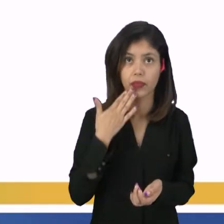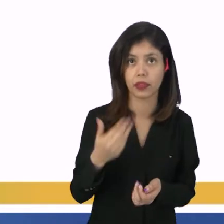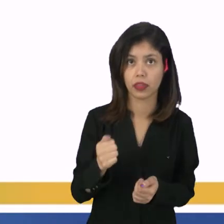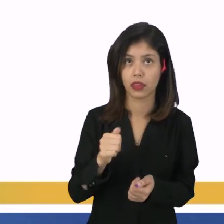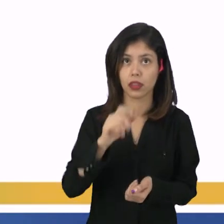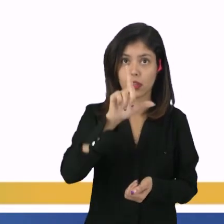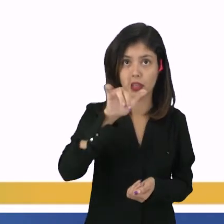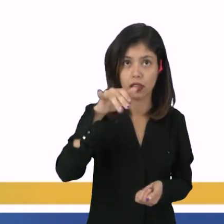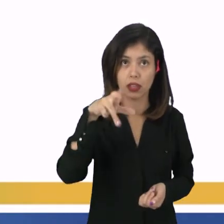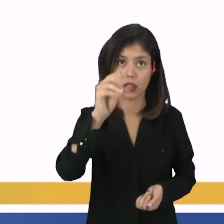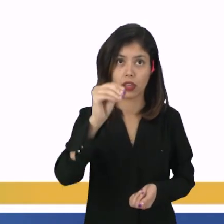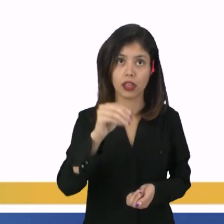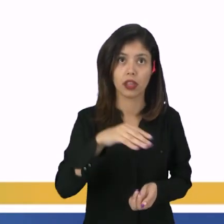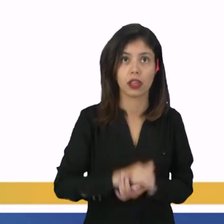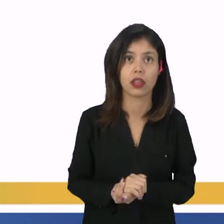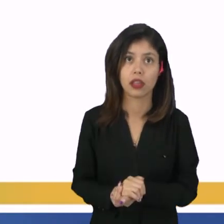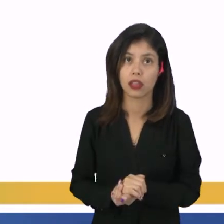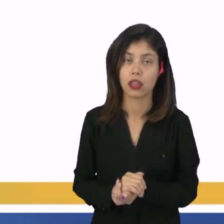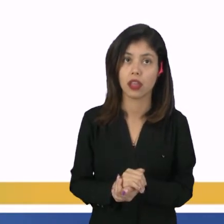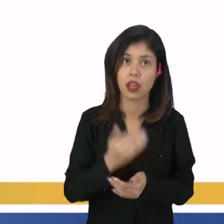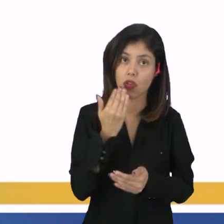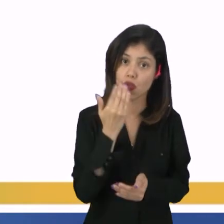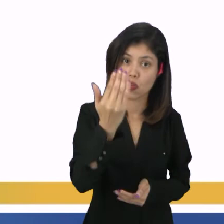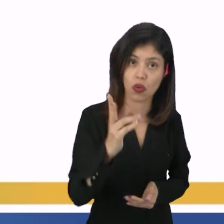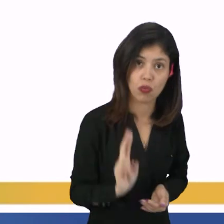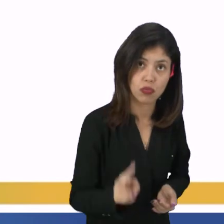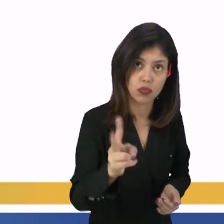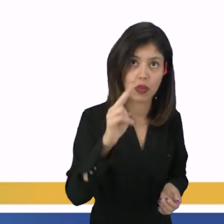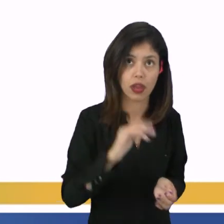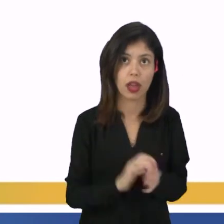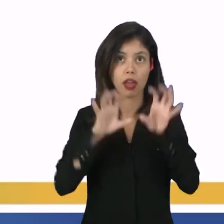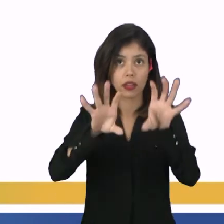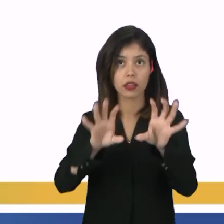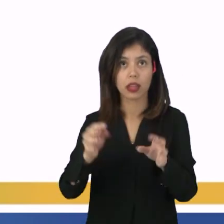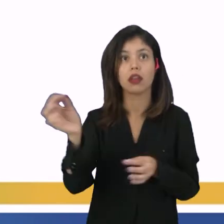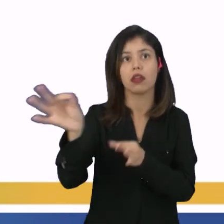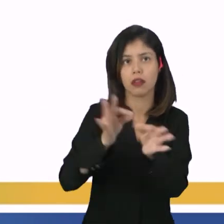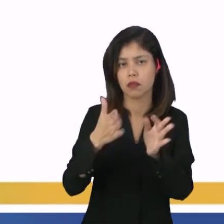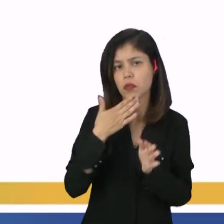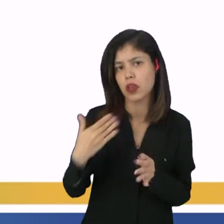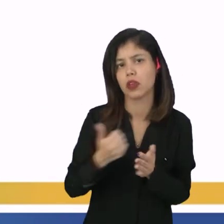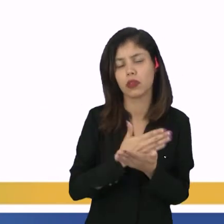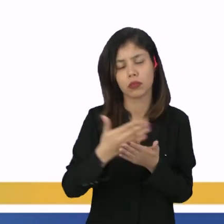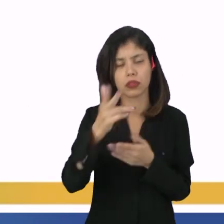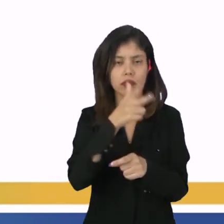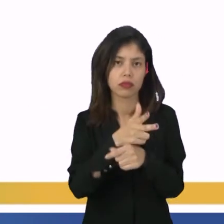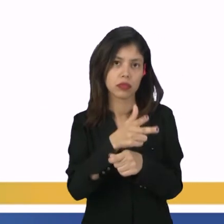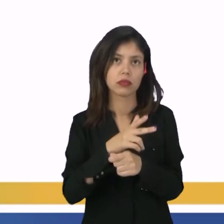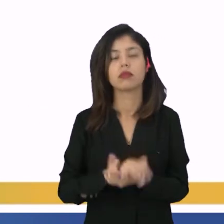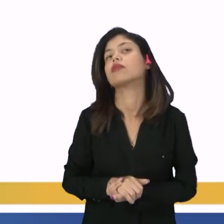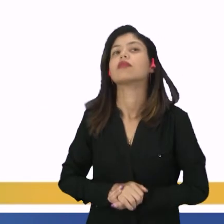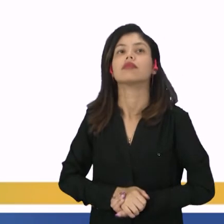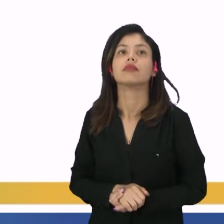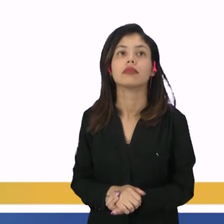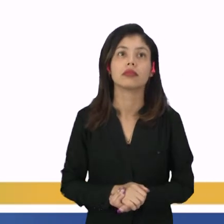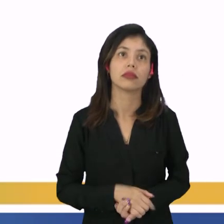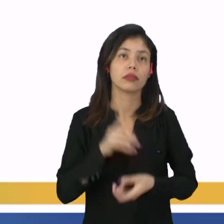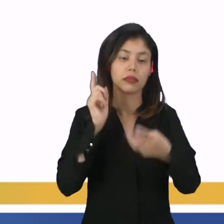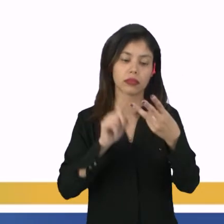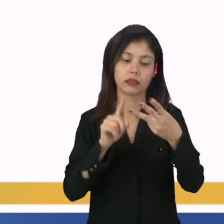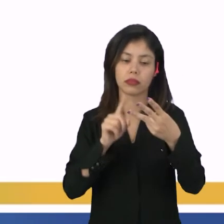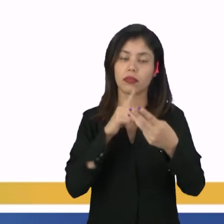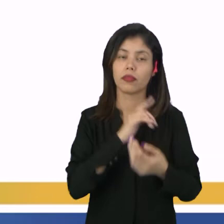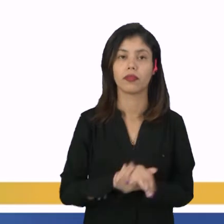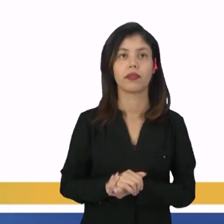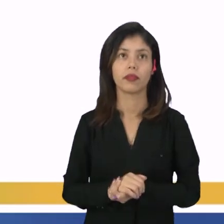configure clique to play, que é clicar para avançar. Assim, você tem mais controle sobre o início do vídeo. Terceiro